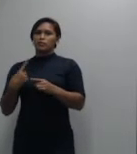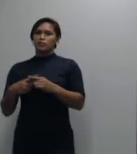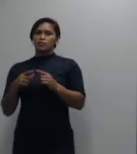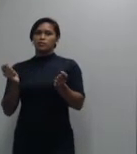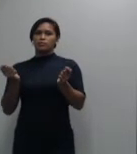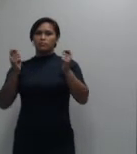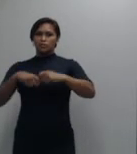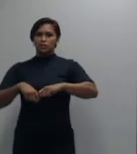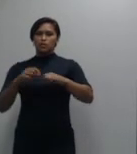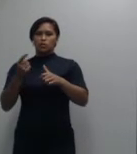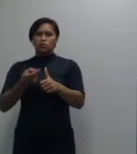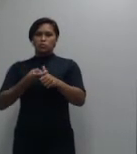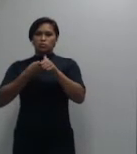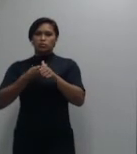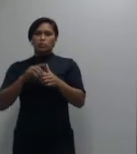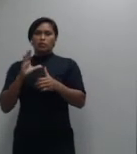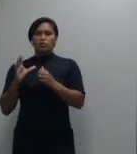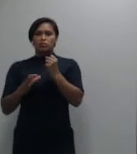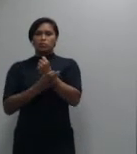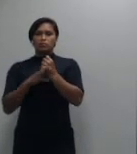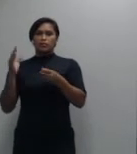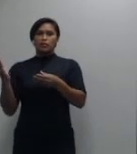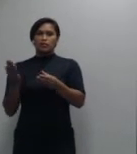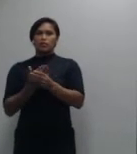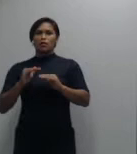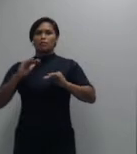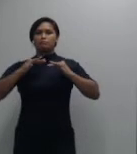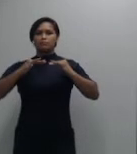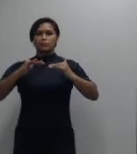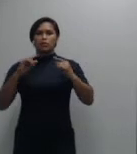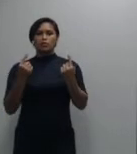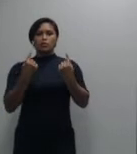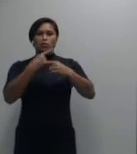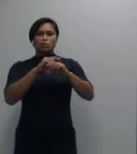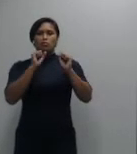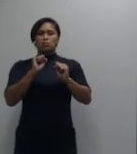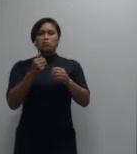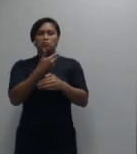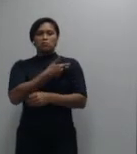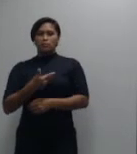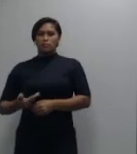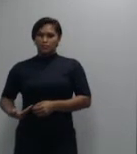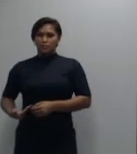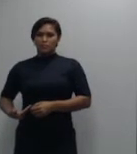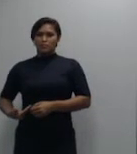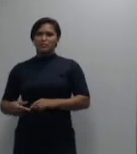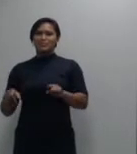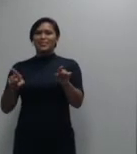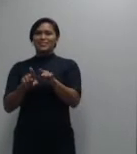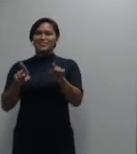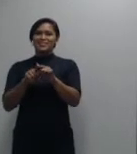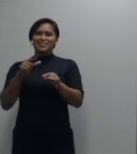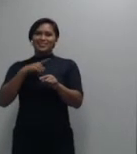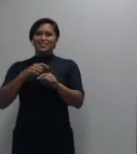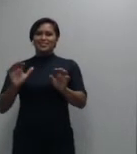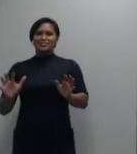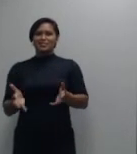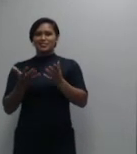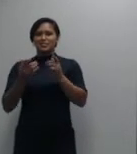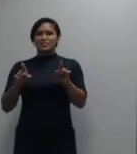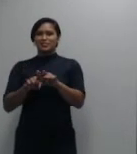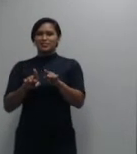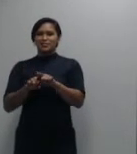suspensão de segurança em ações movidas contra o poder público se houver Manifesto interesse